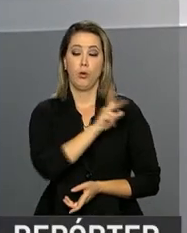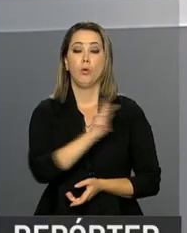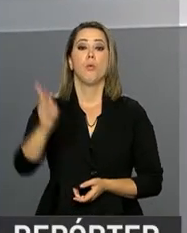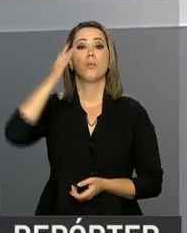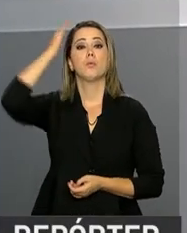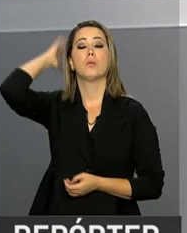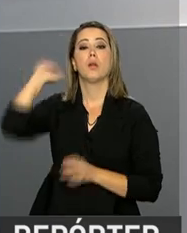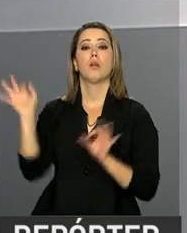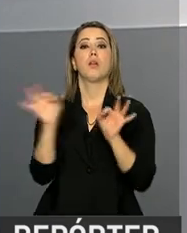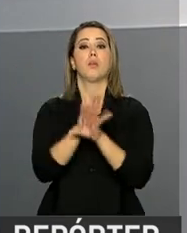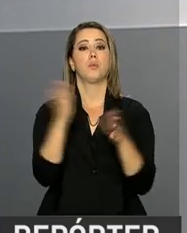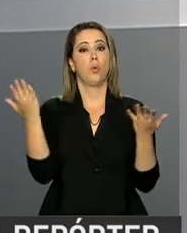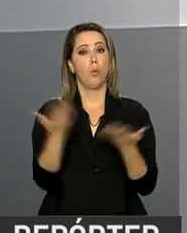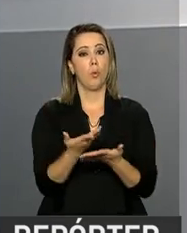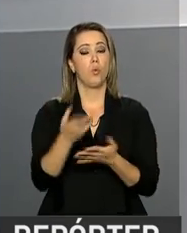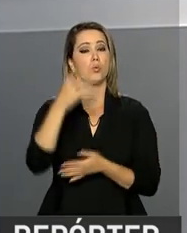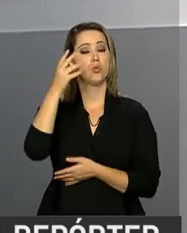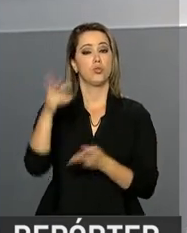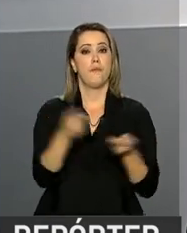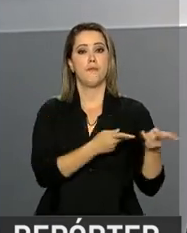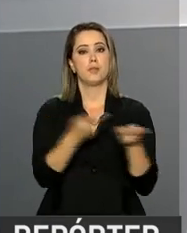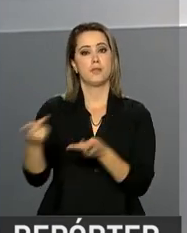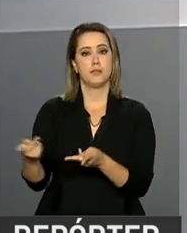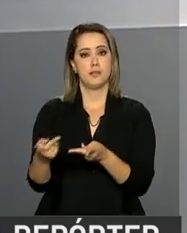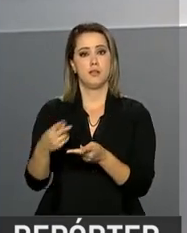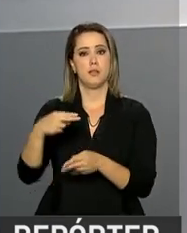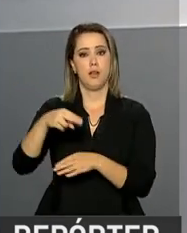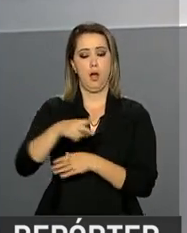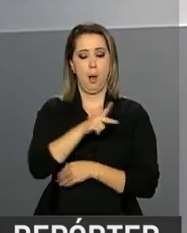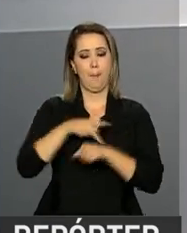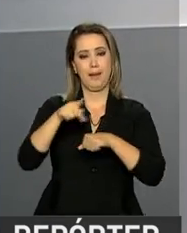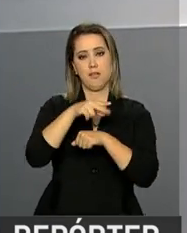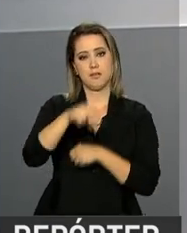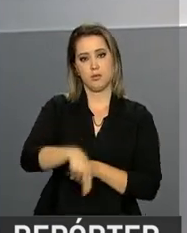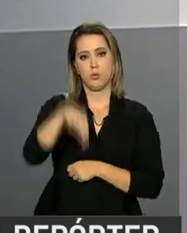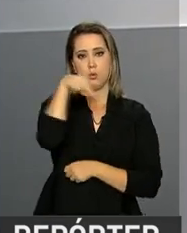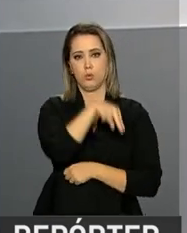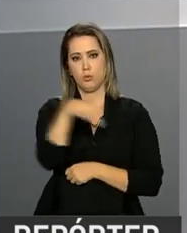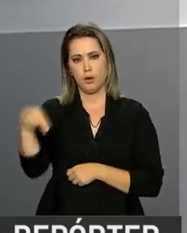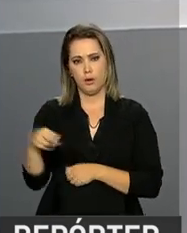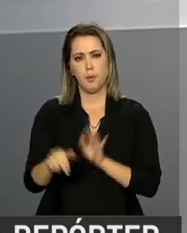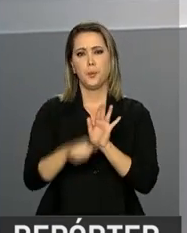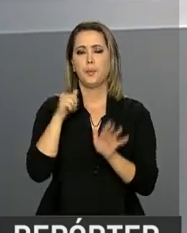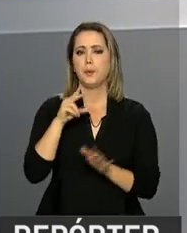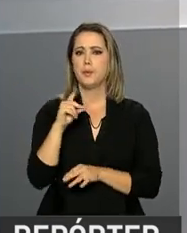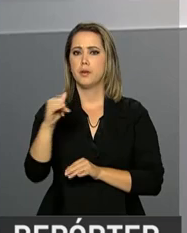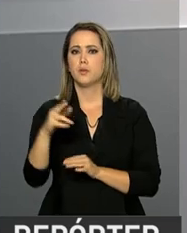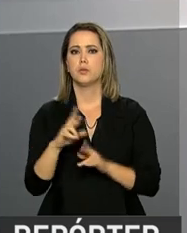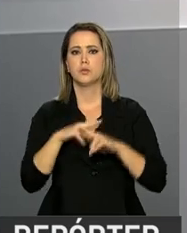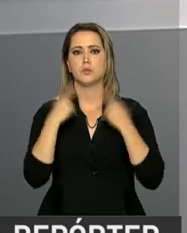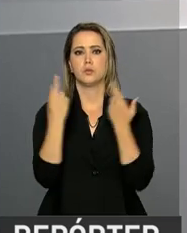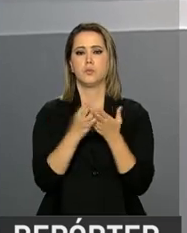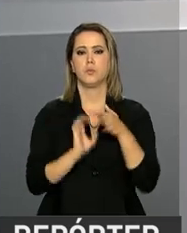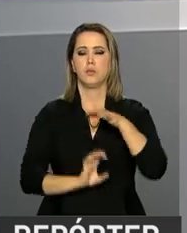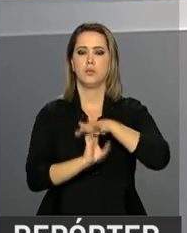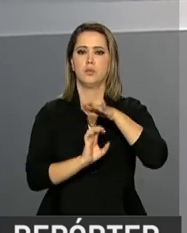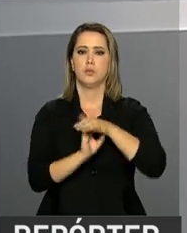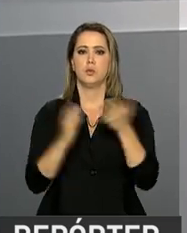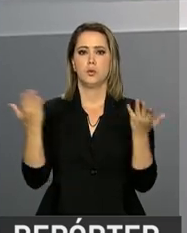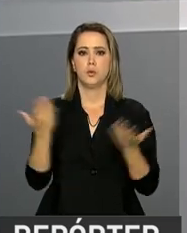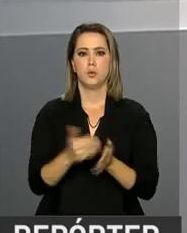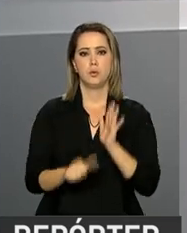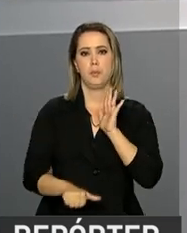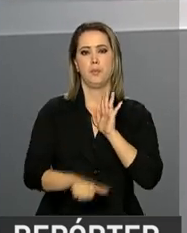hoje a visita a Noruega. No primeiro dia da viagem, ele se reuniu com empresários noruegueses. Hoje foi a vez de ser recebido pela